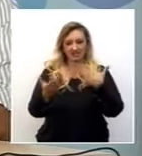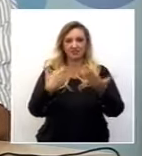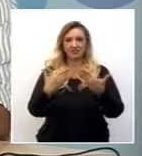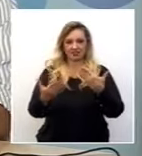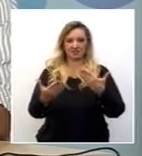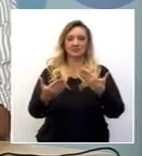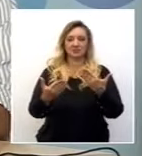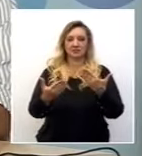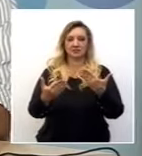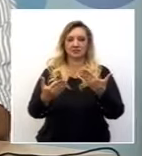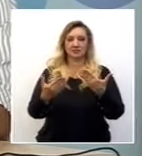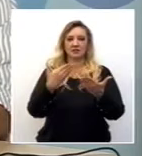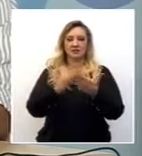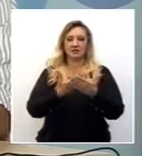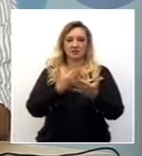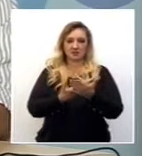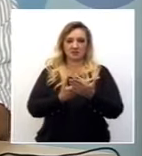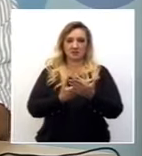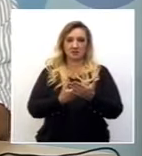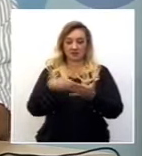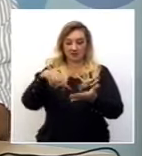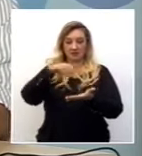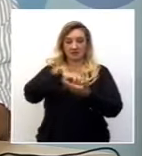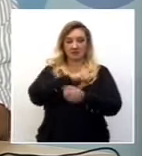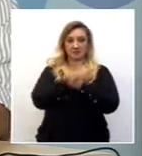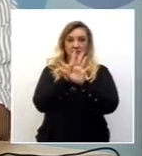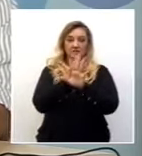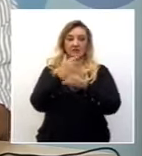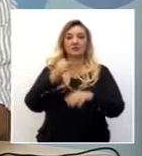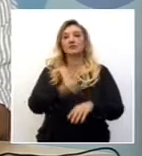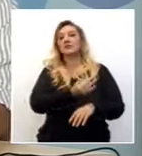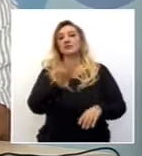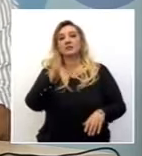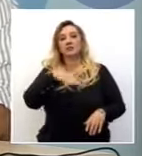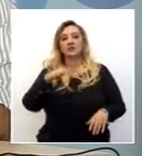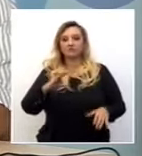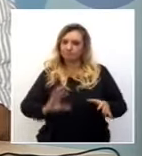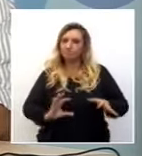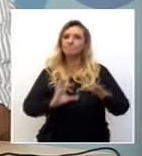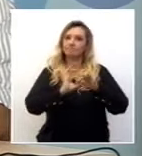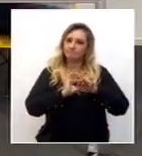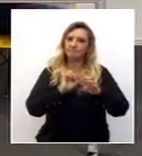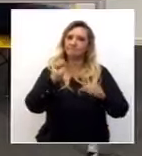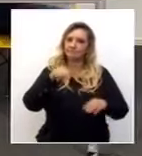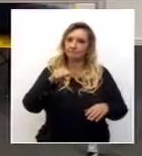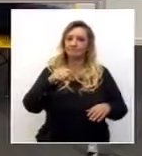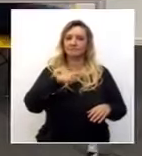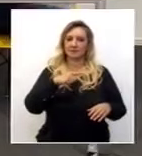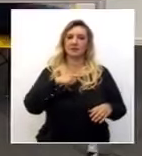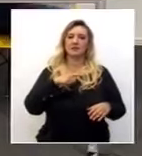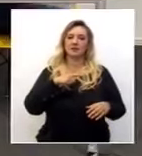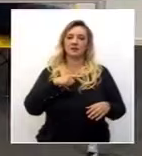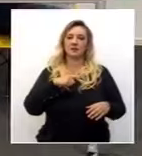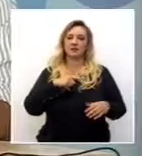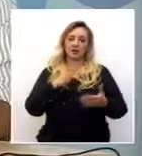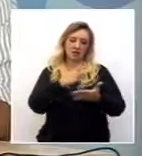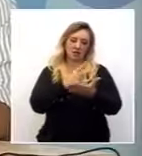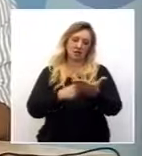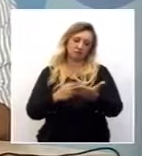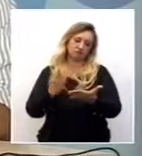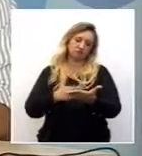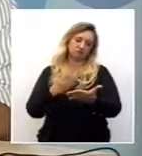durante as aulas aqui do Centro de Mídias, muitos alunos que estão engajados, né? Estão com seus cadernos